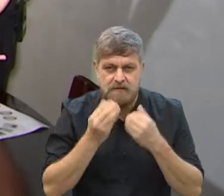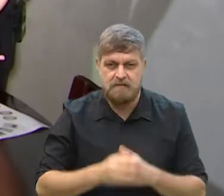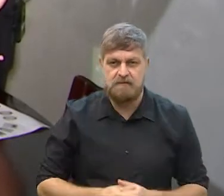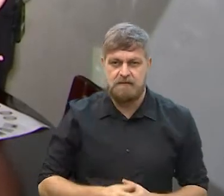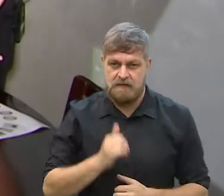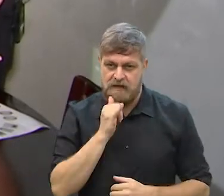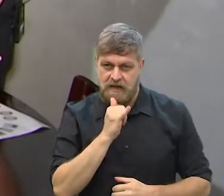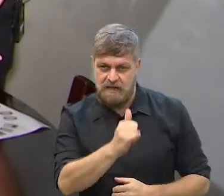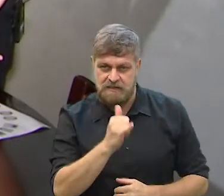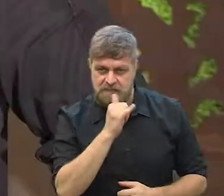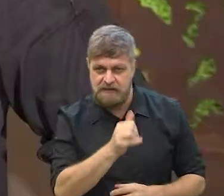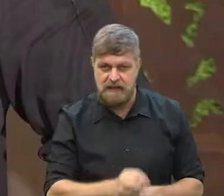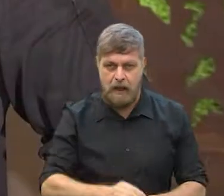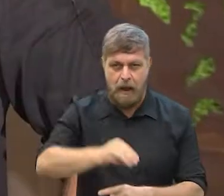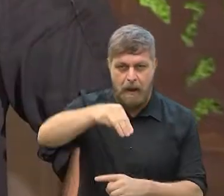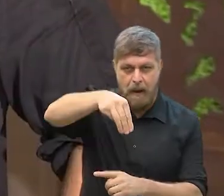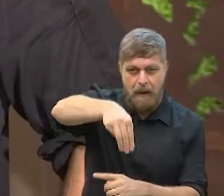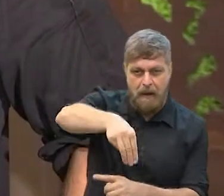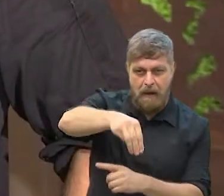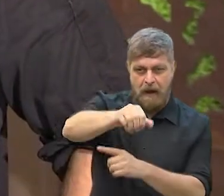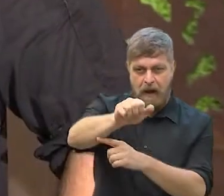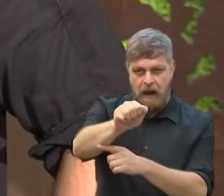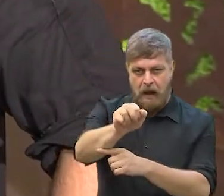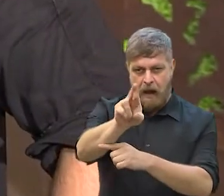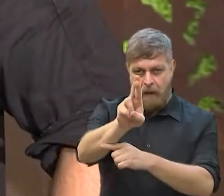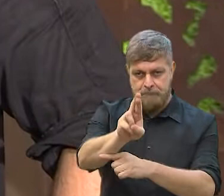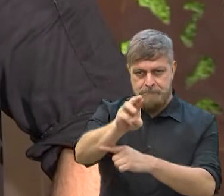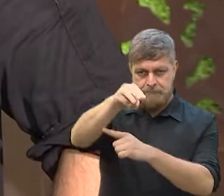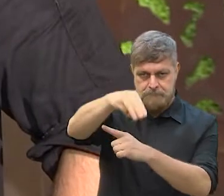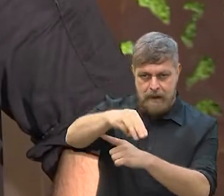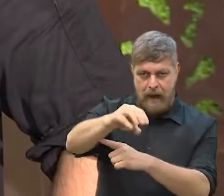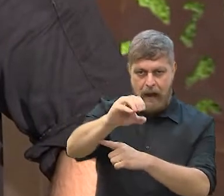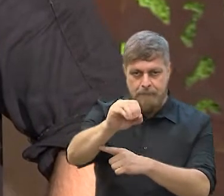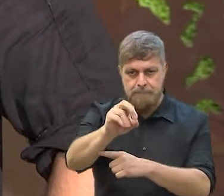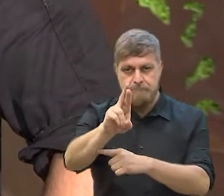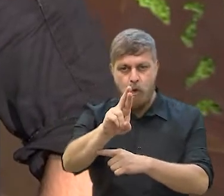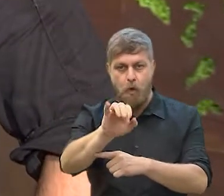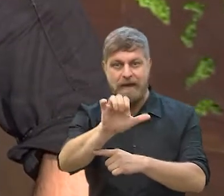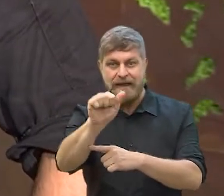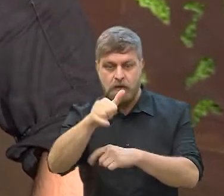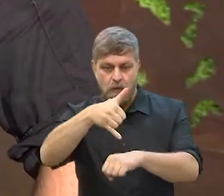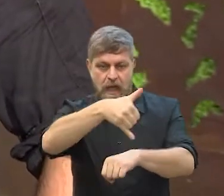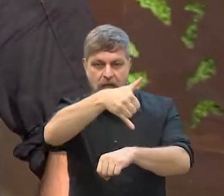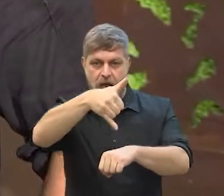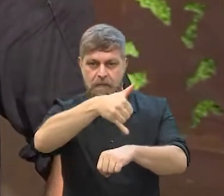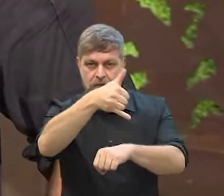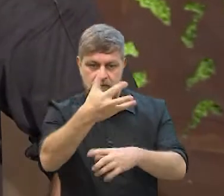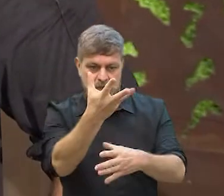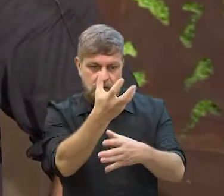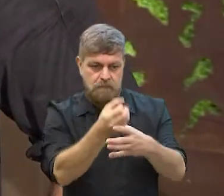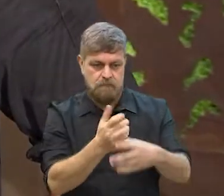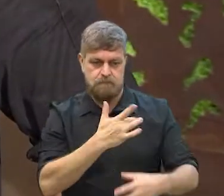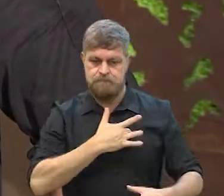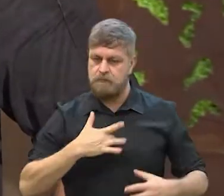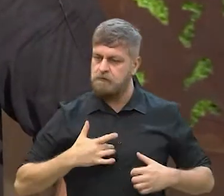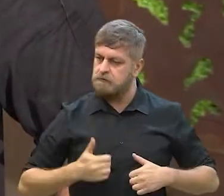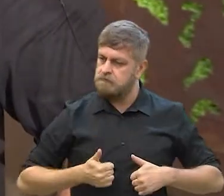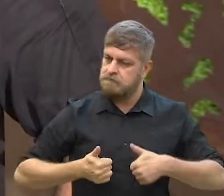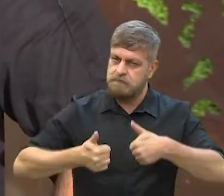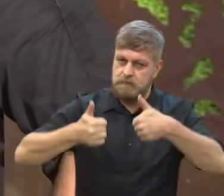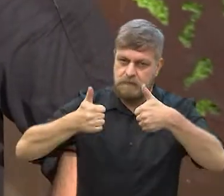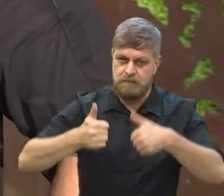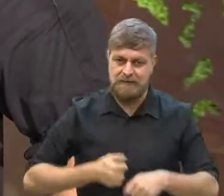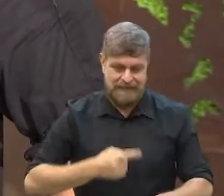chama de marmoreio. Uhum. É um tipo de gordura benéfica à saúde, que